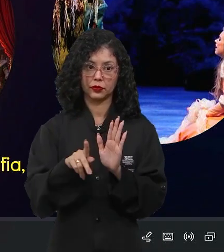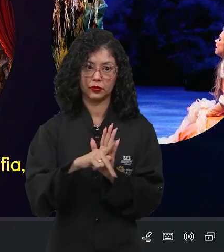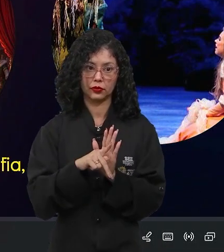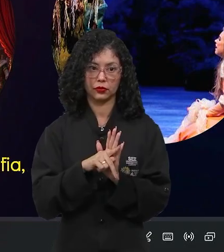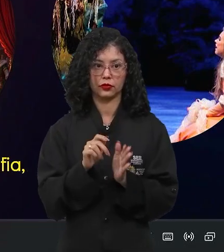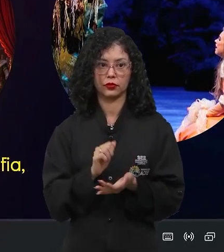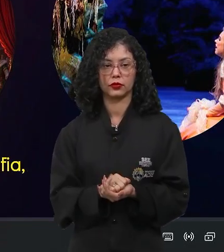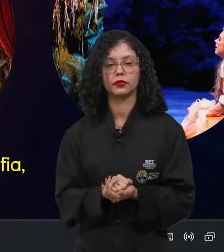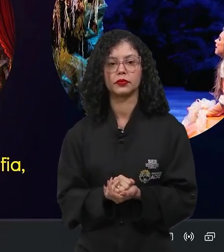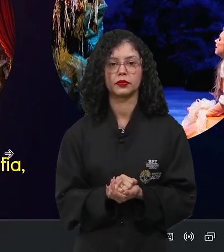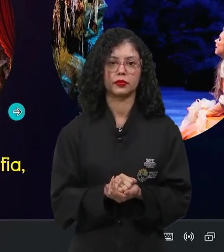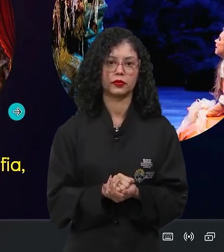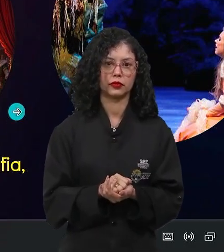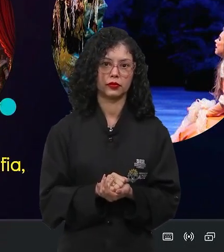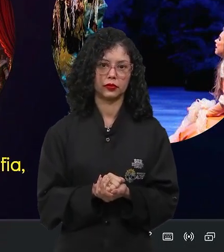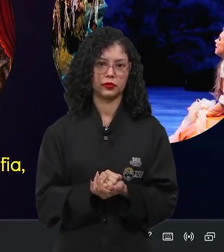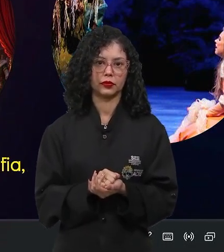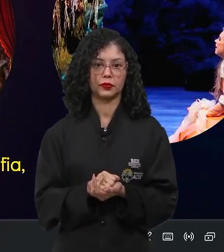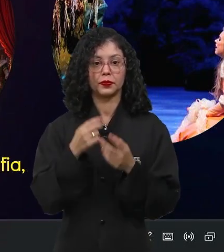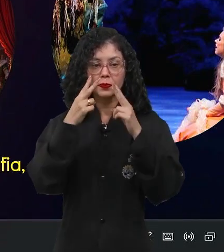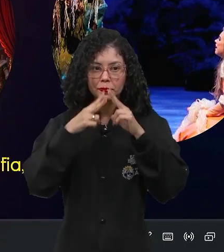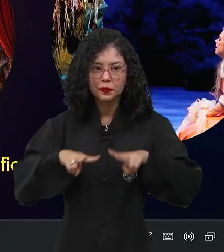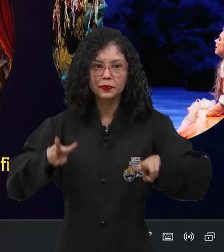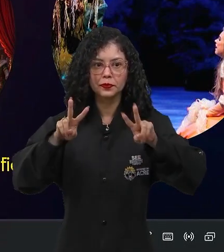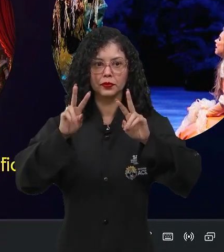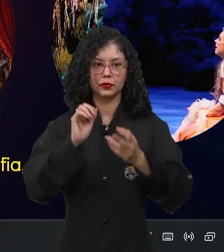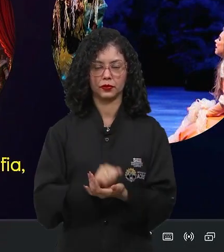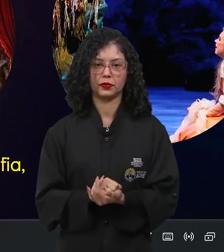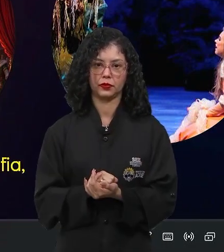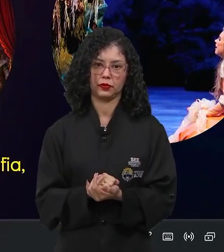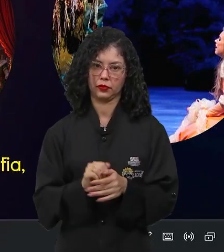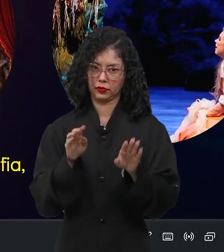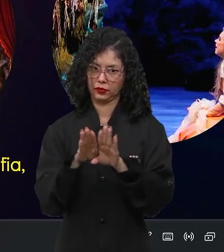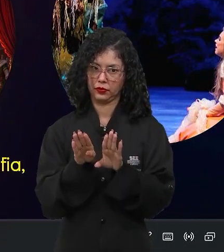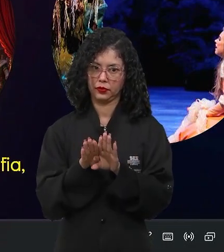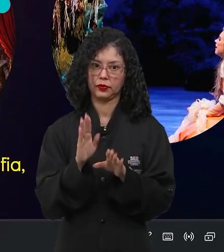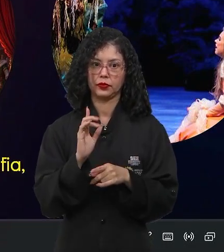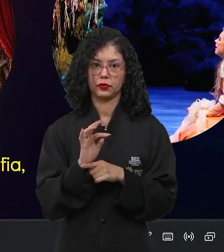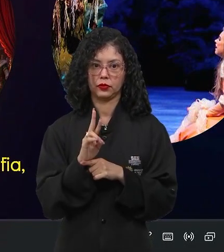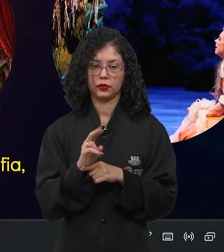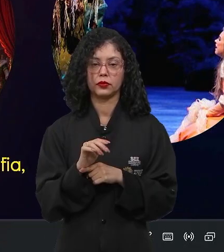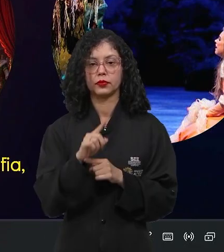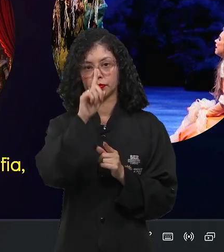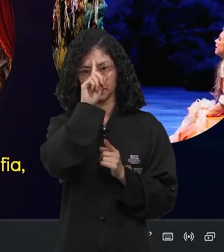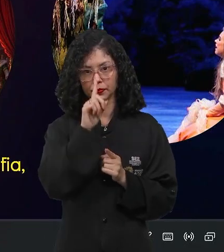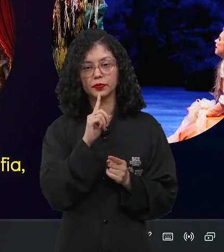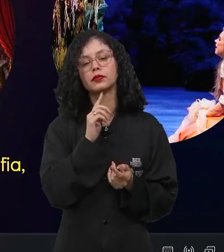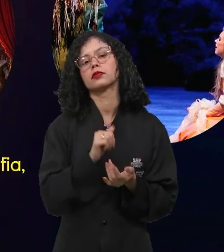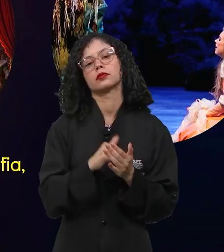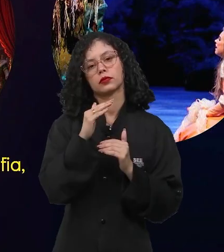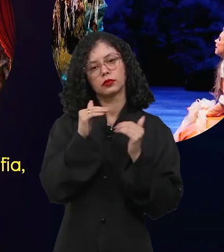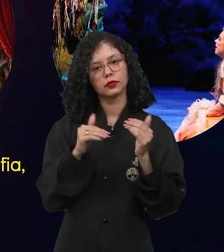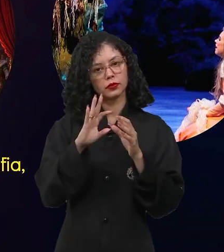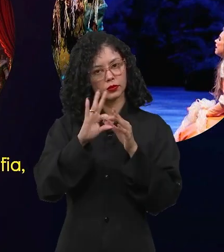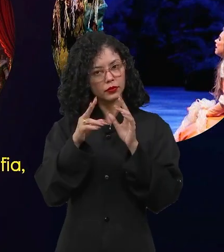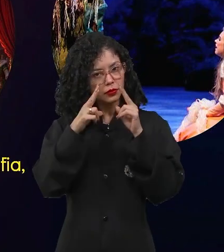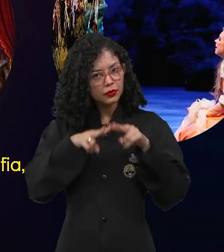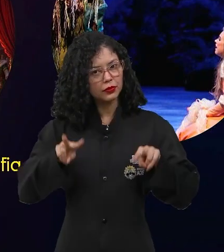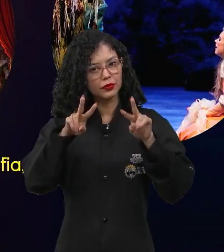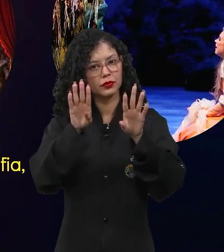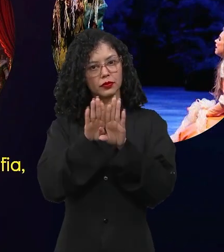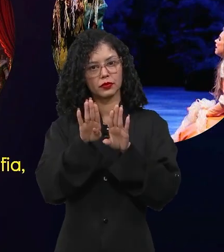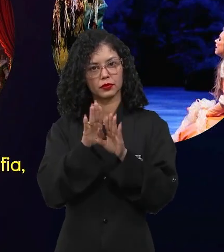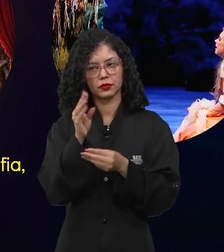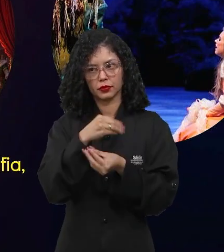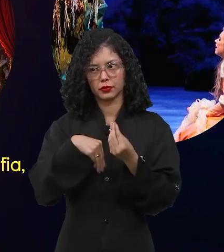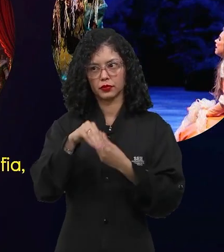ópera. E aí vem as artes visuais, que é a cenografia, o figurino, todo o contexto visual